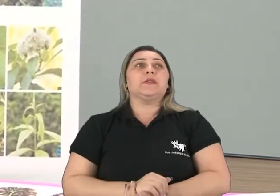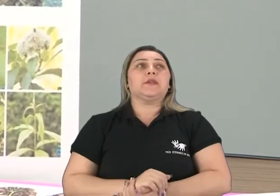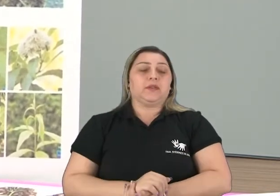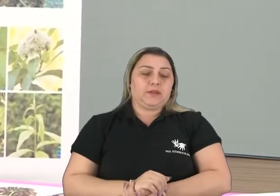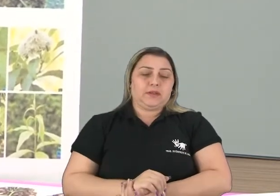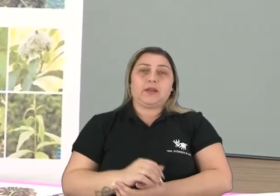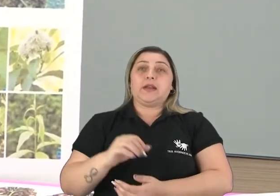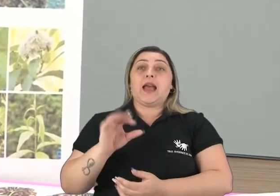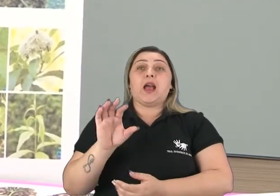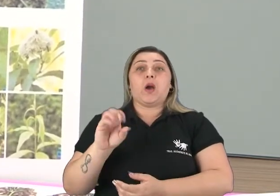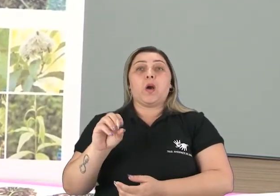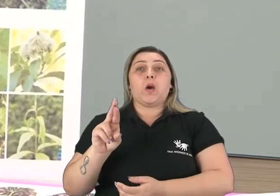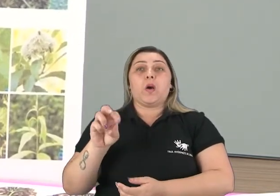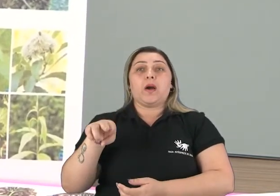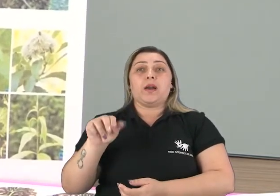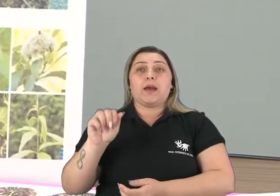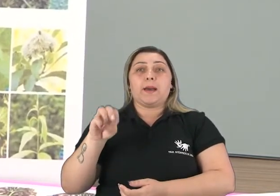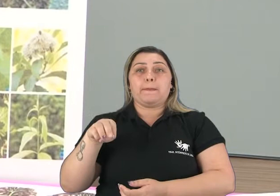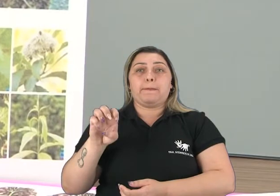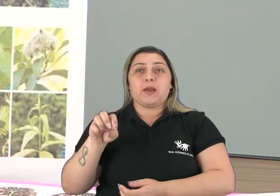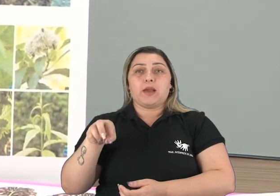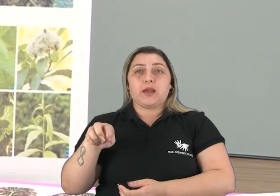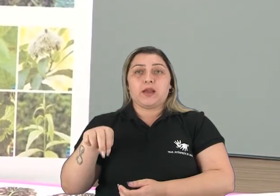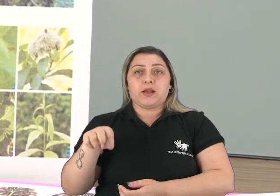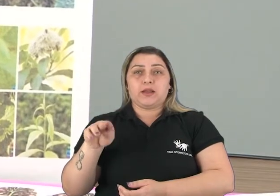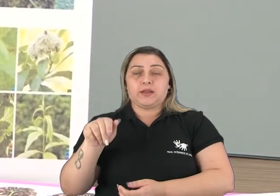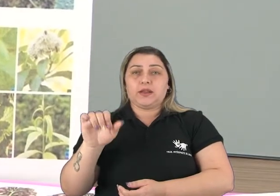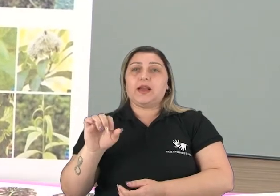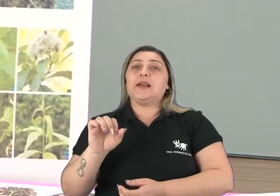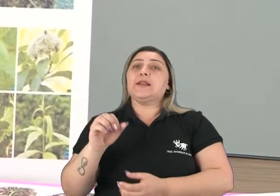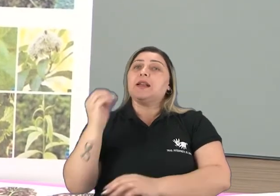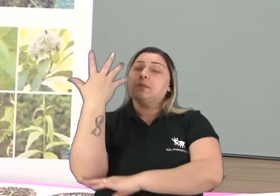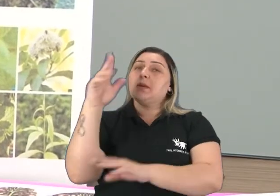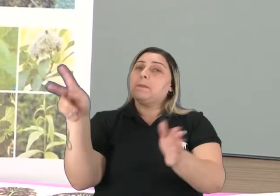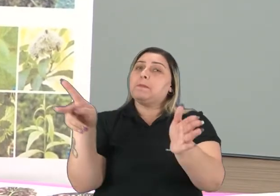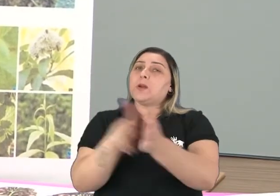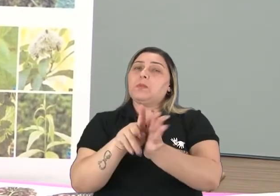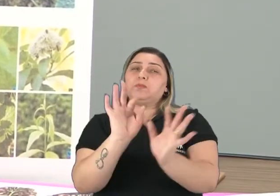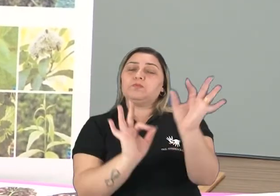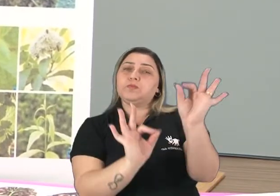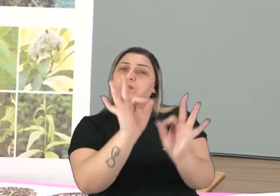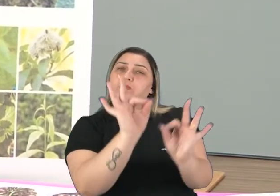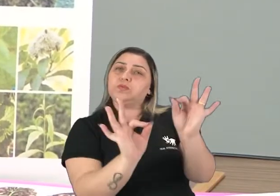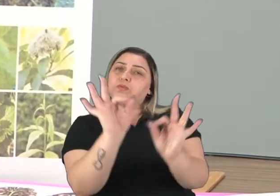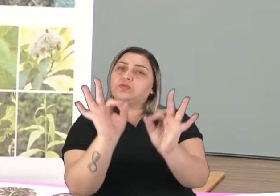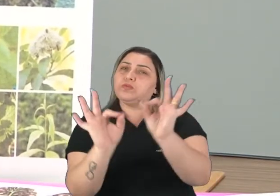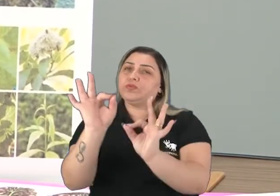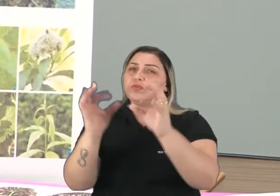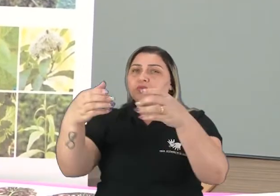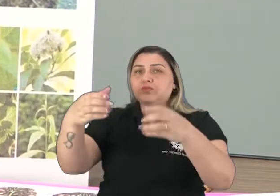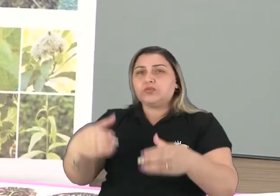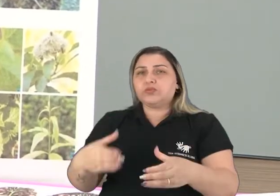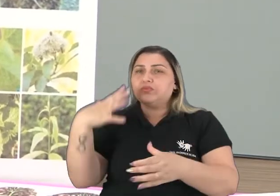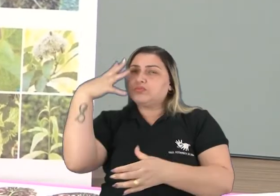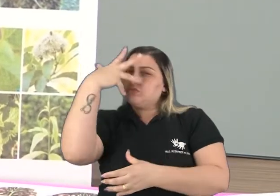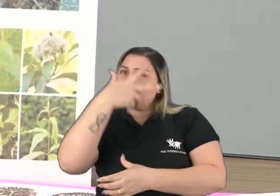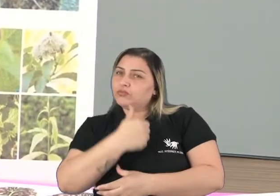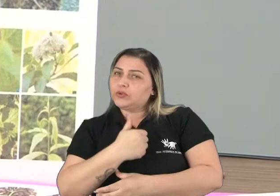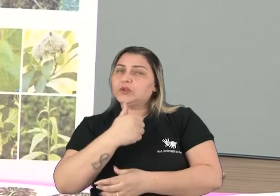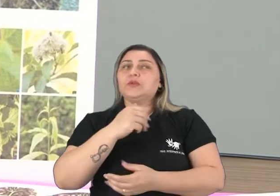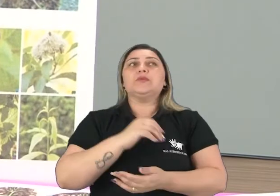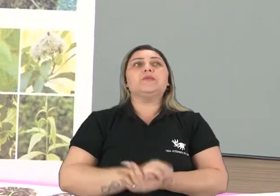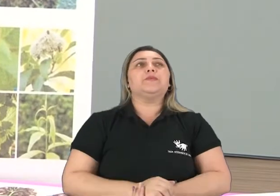as ornamentais, que são aquelas plantas que elas servem para embelezar o ambiente, para deixar o ambiente